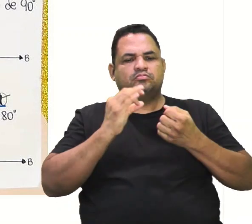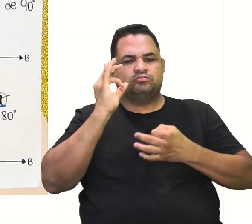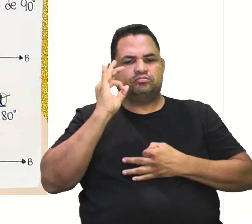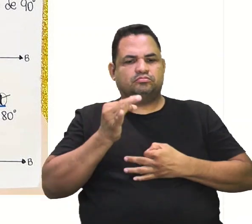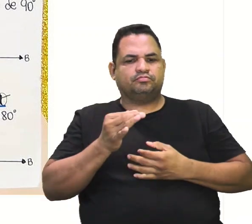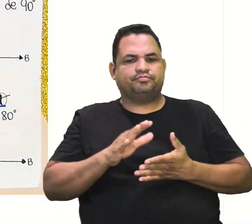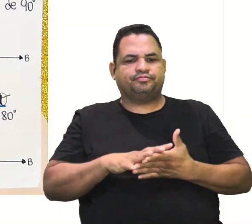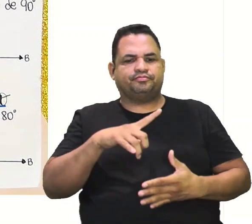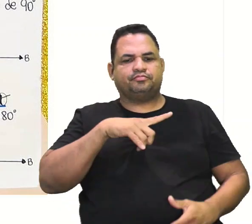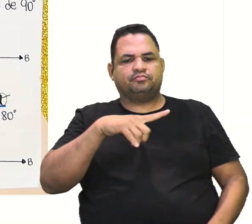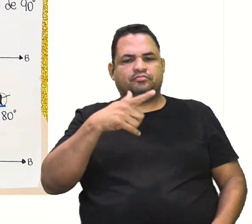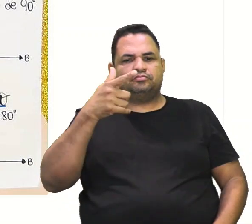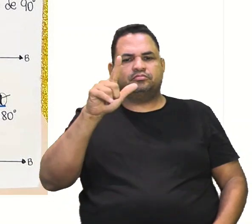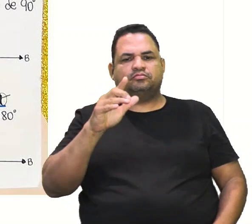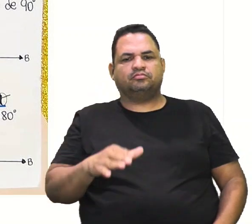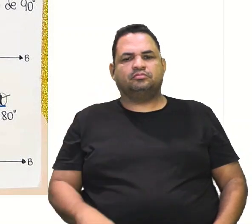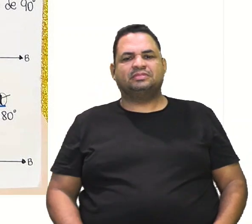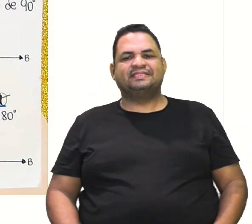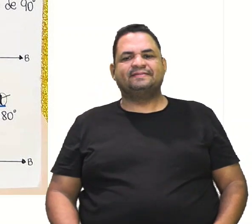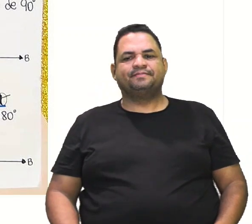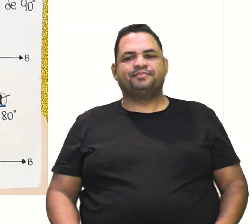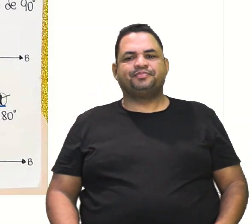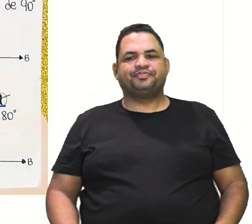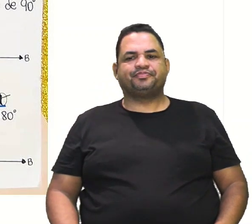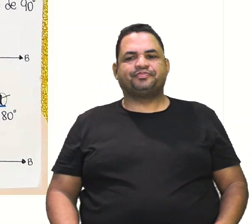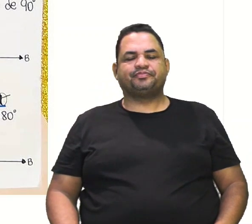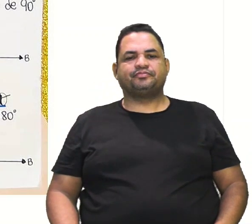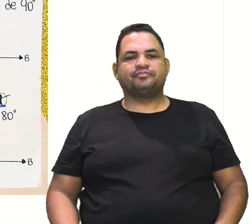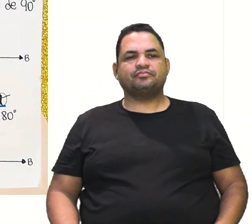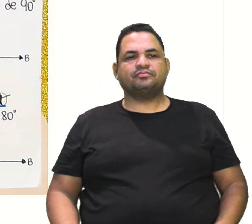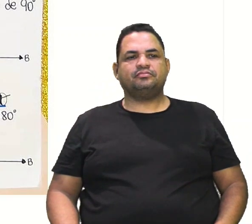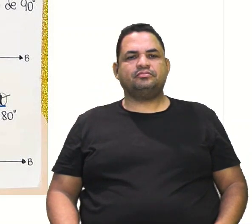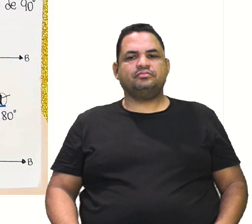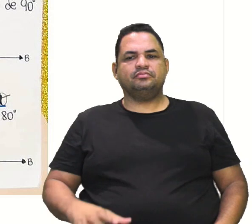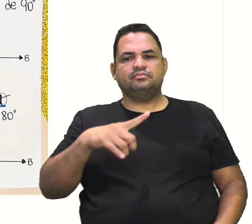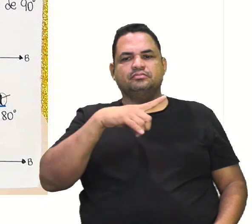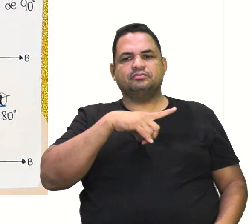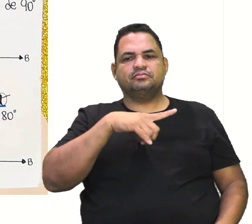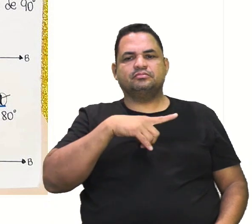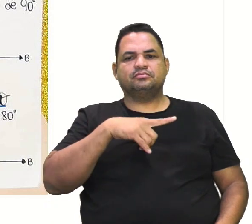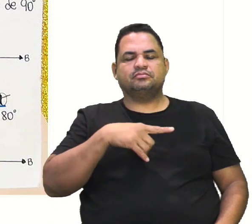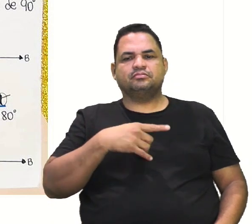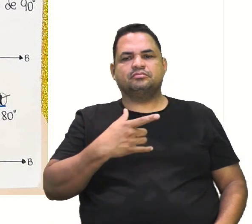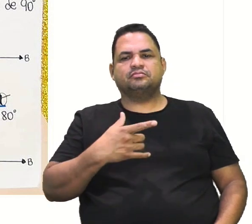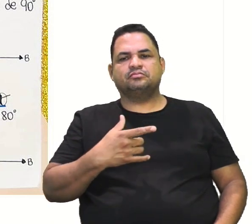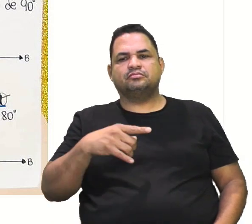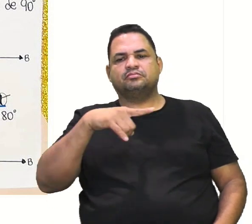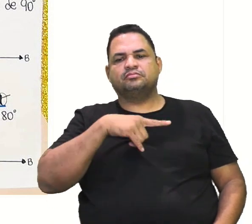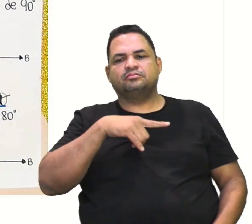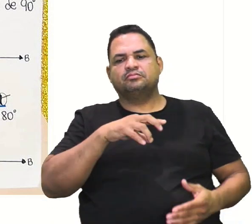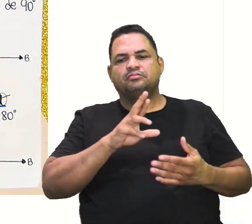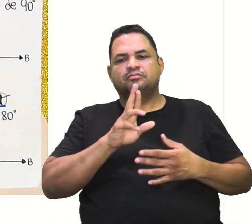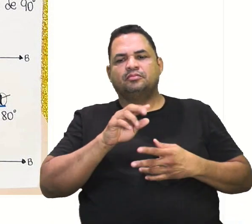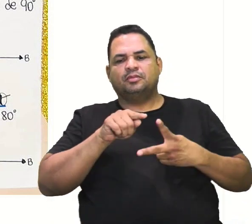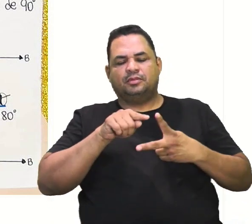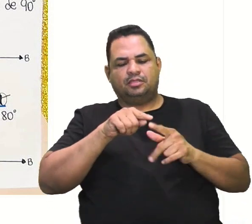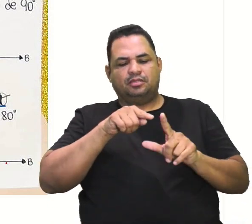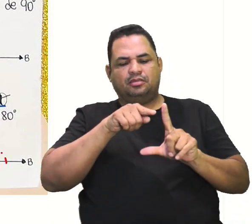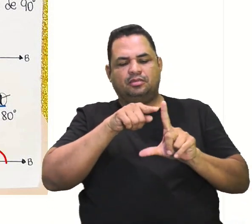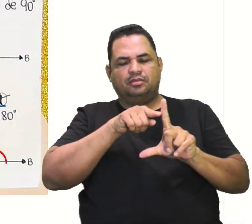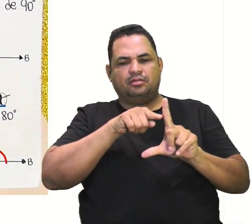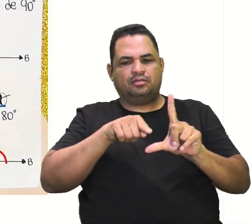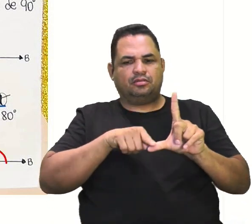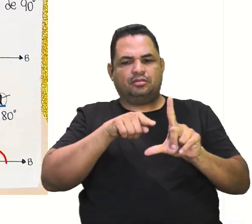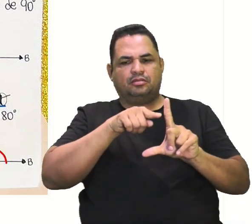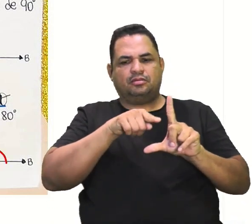Vamos lá, então. E temos um outro também, lá na frente, que é sobre a parte... E aqui mostra o ângulo agudo, menor que 90, o reto, que é o de